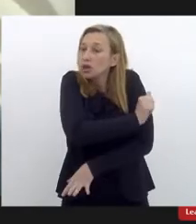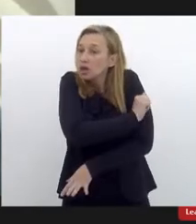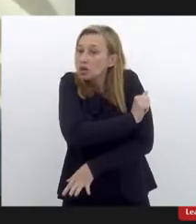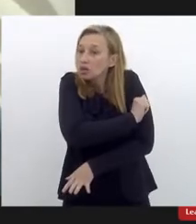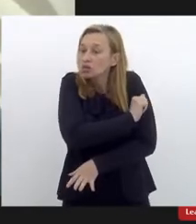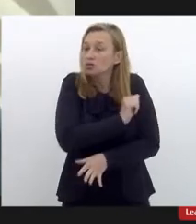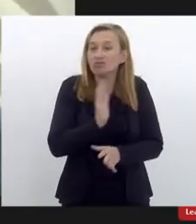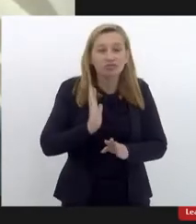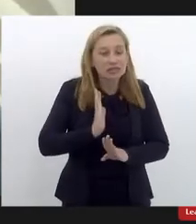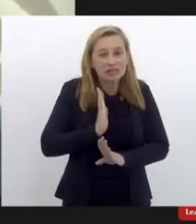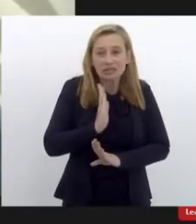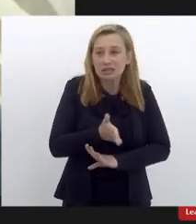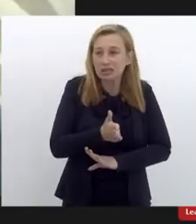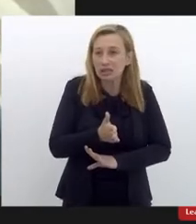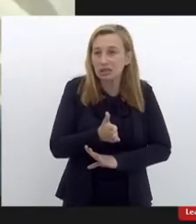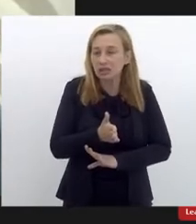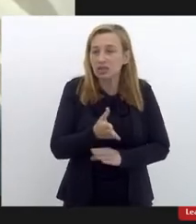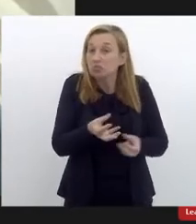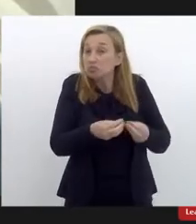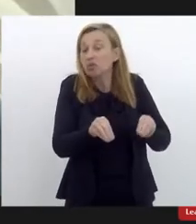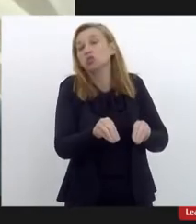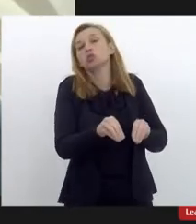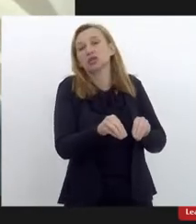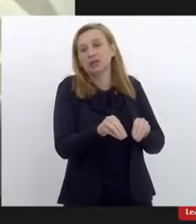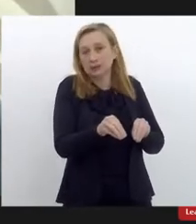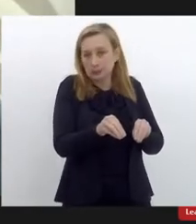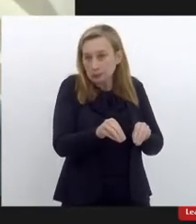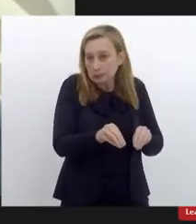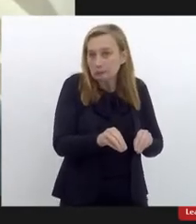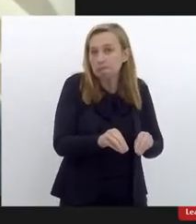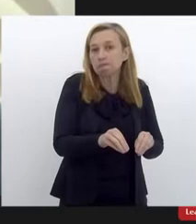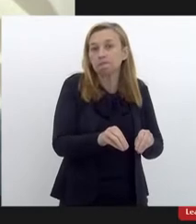foram diretamente afetados. E